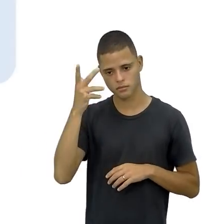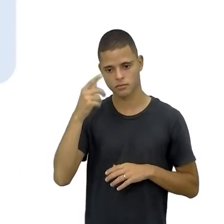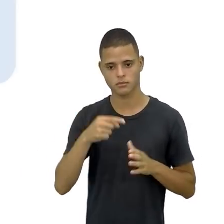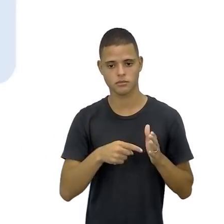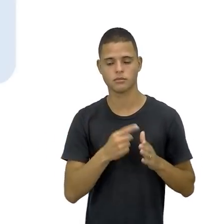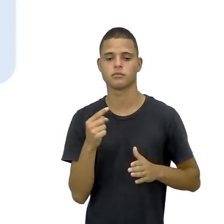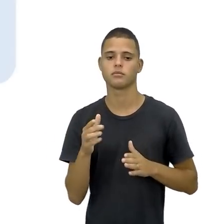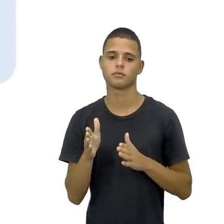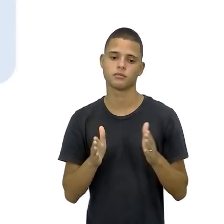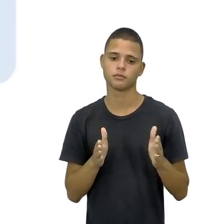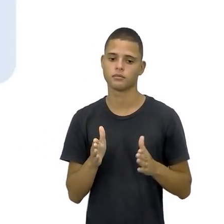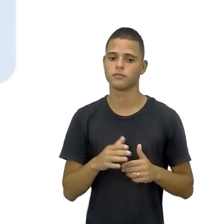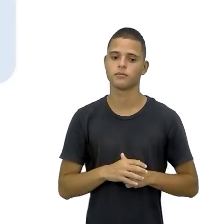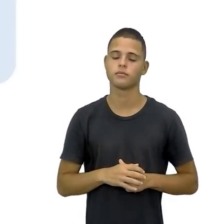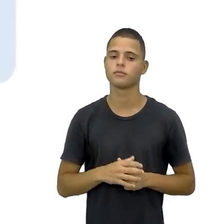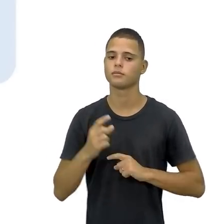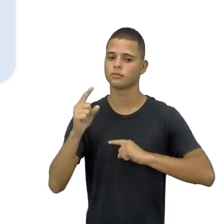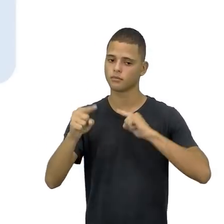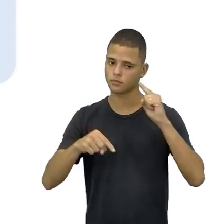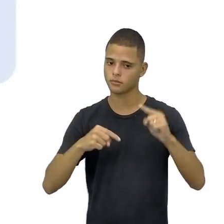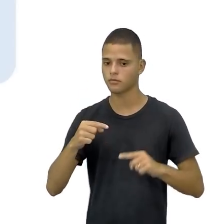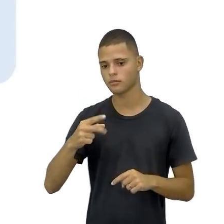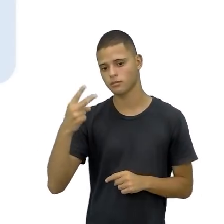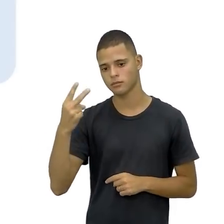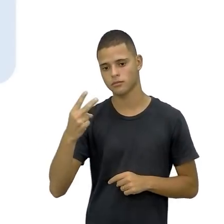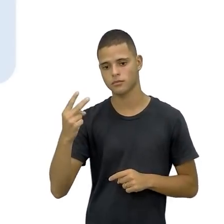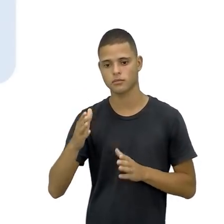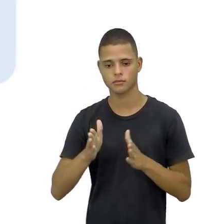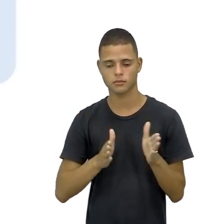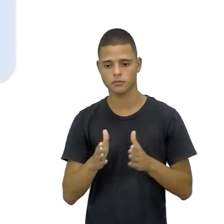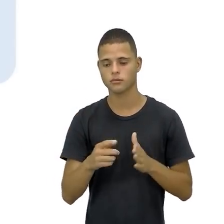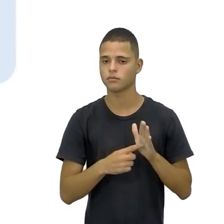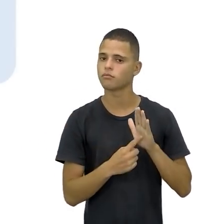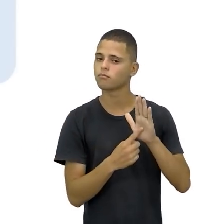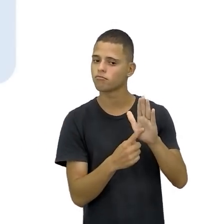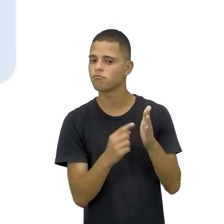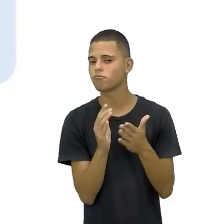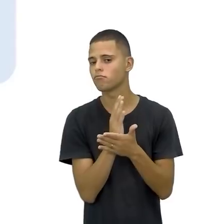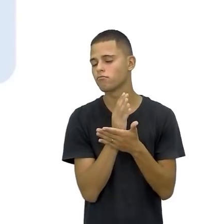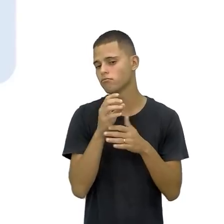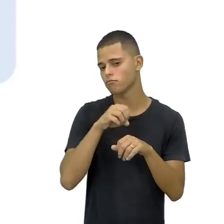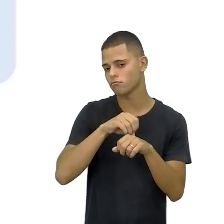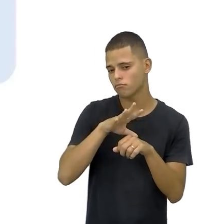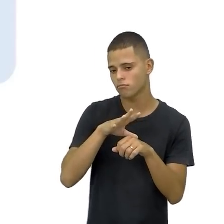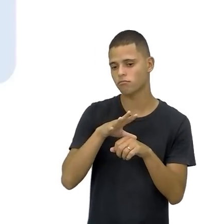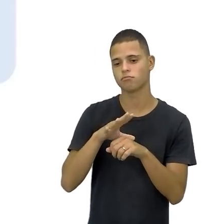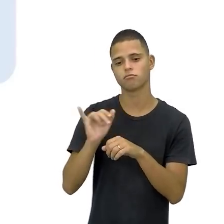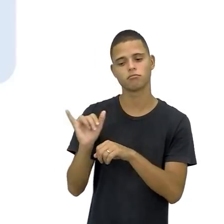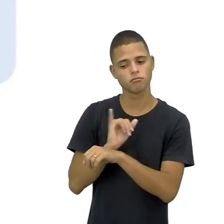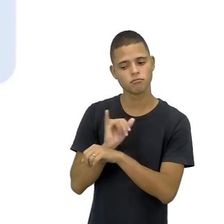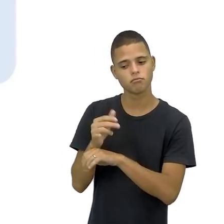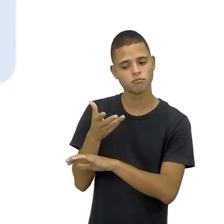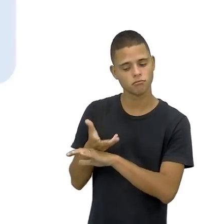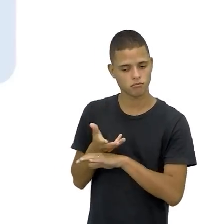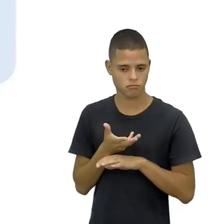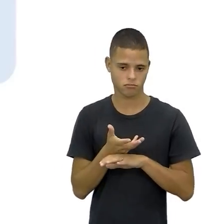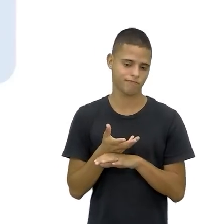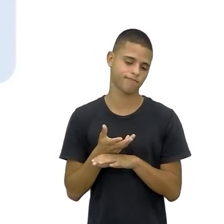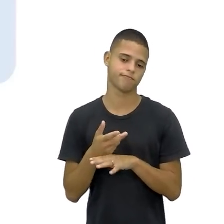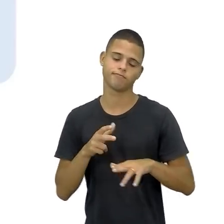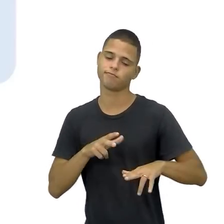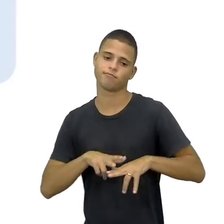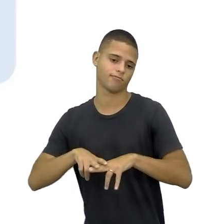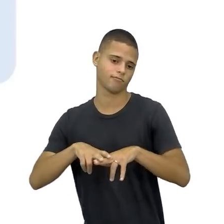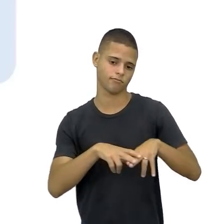momento, para depois, num segundo momento, apresentar sugestões de metodologias para a recuperação.